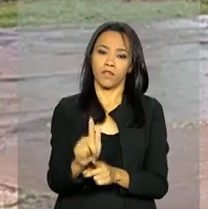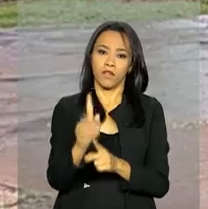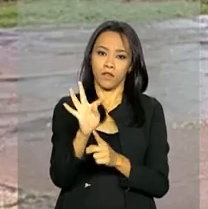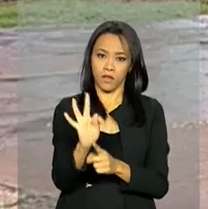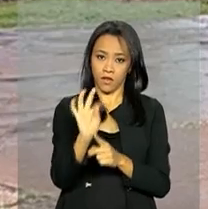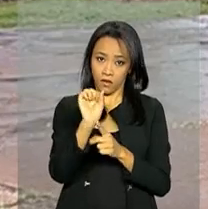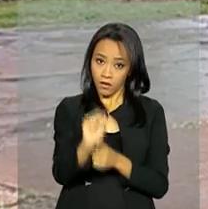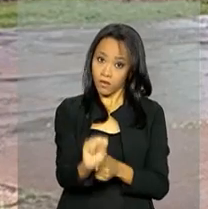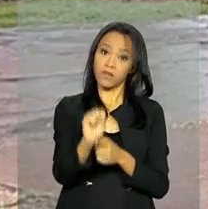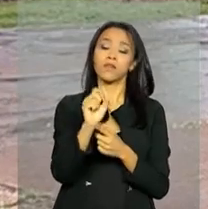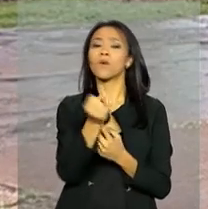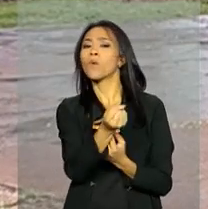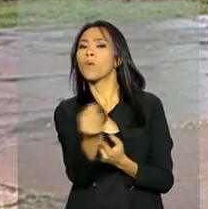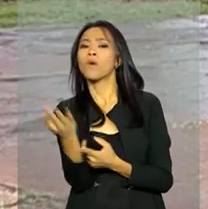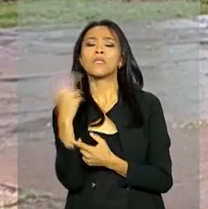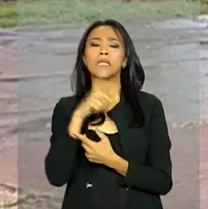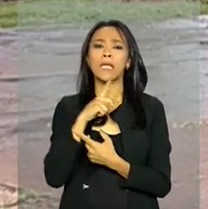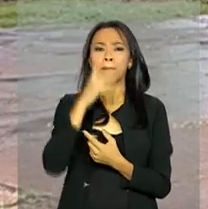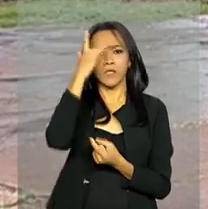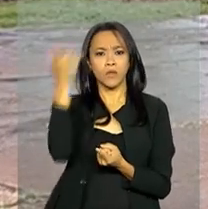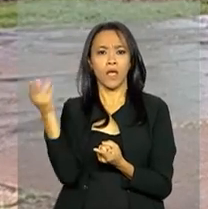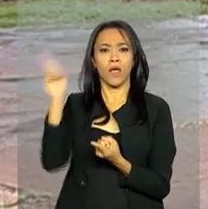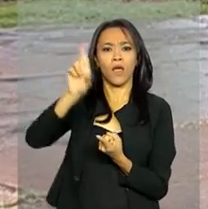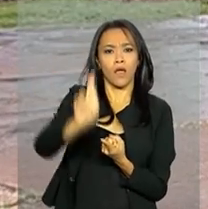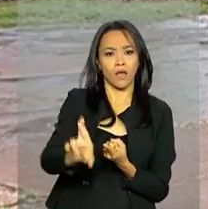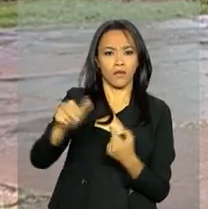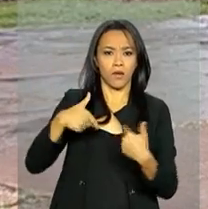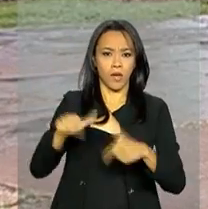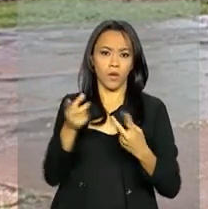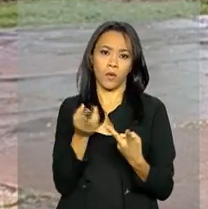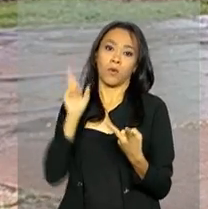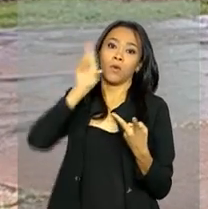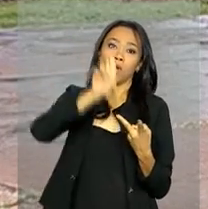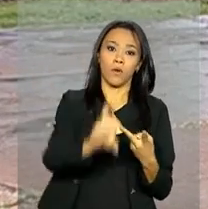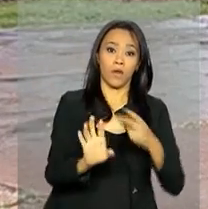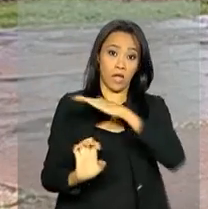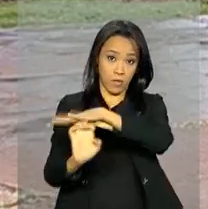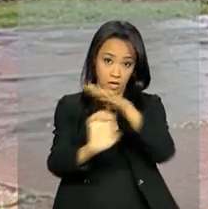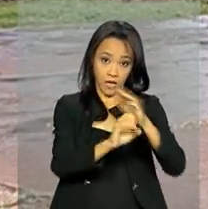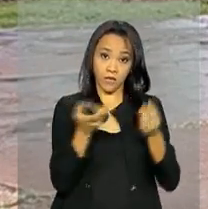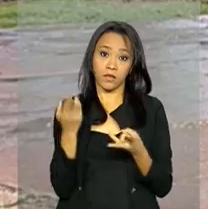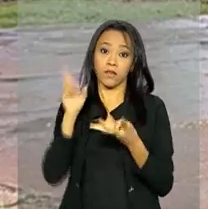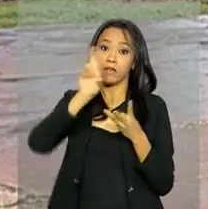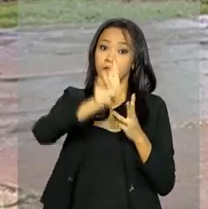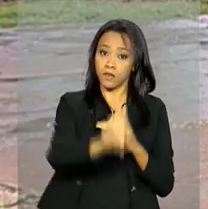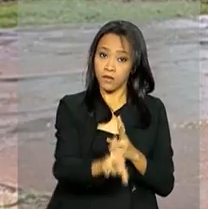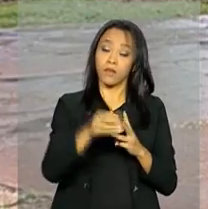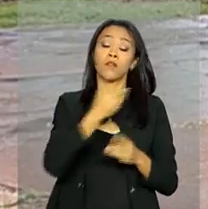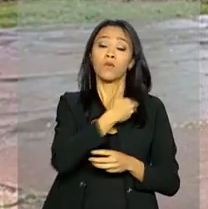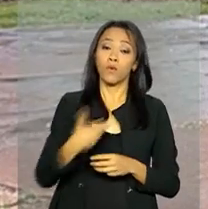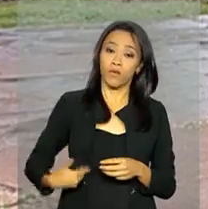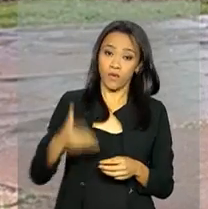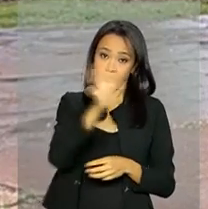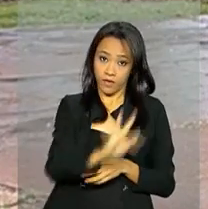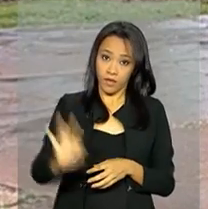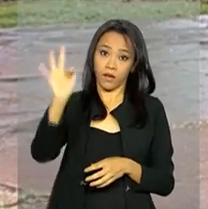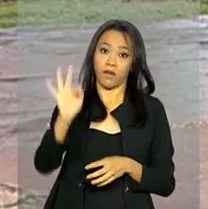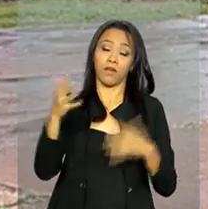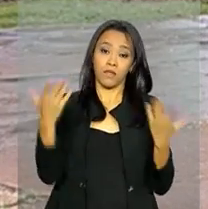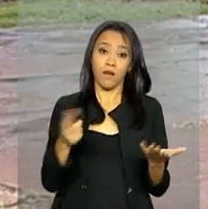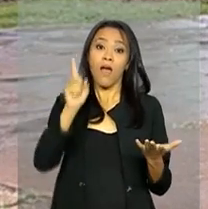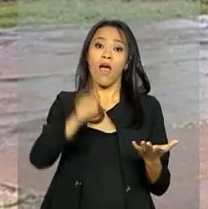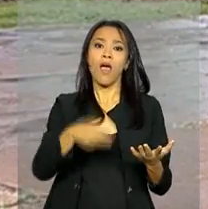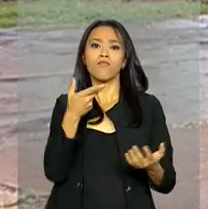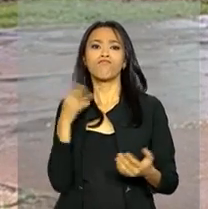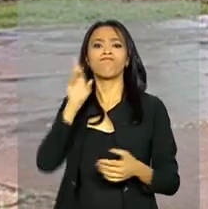é formado por representantes dos trabalhadores, dos empresários e do governo federal. O colegiado é